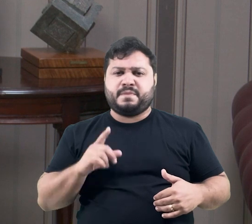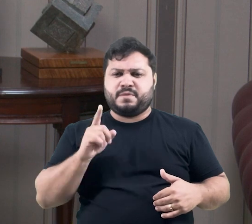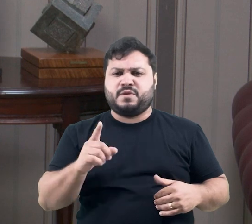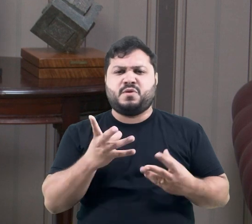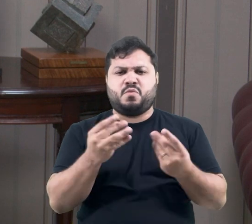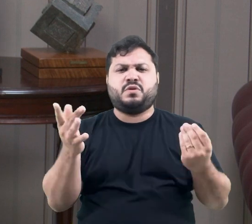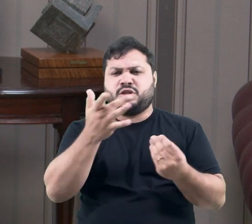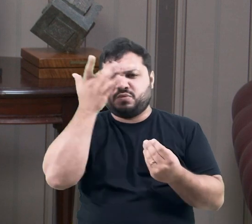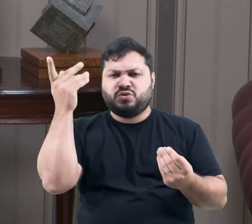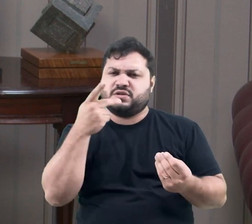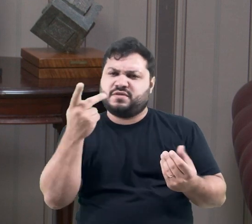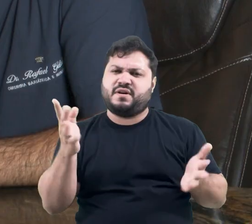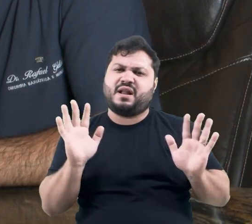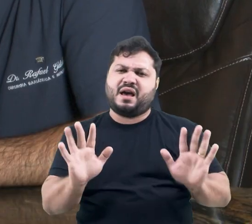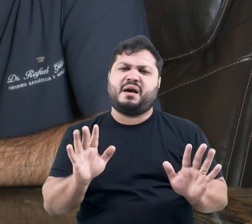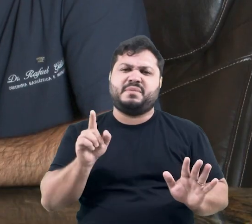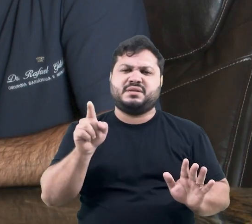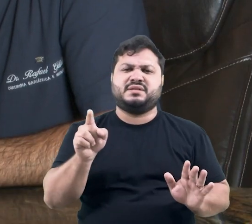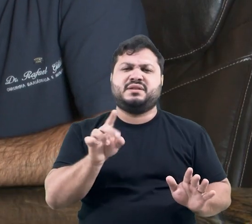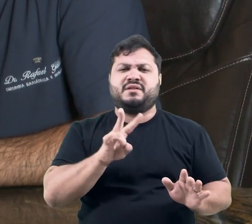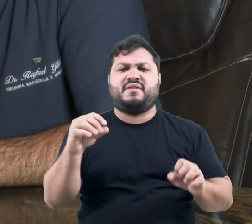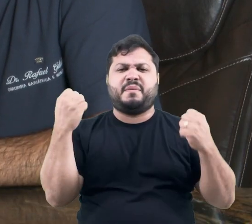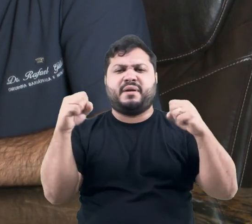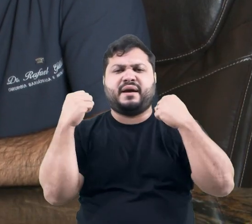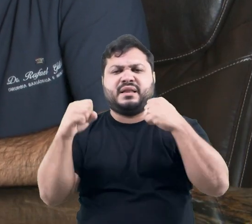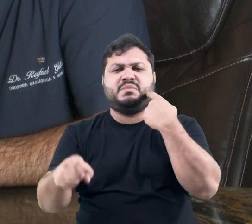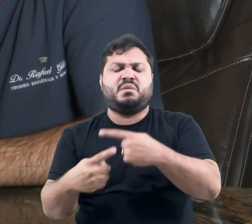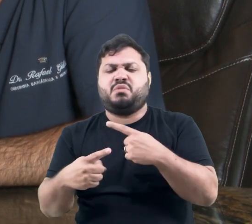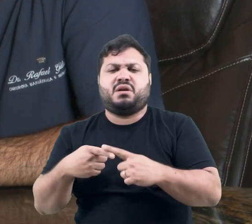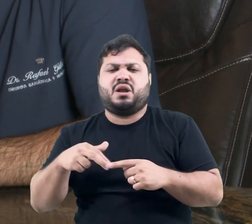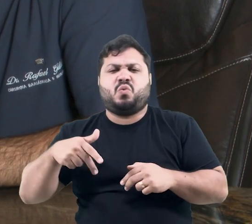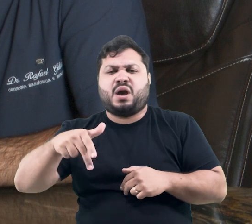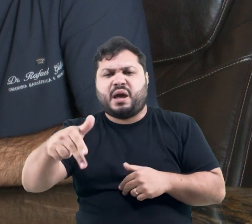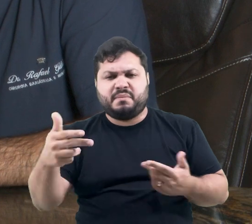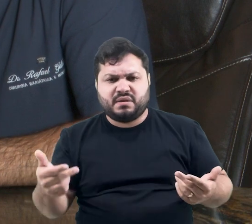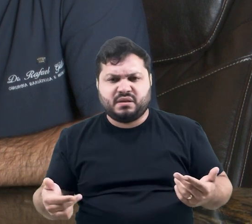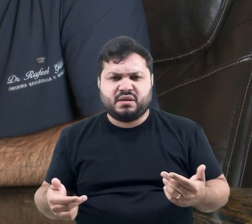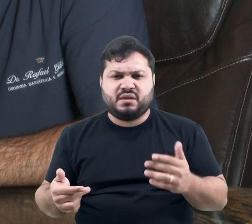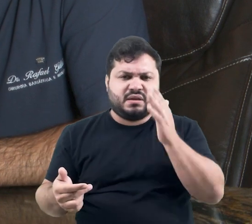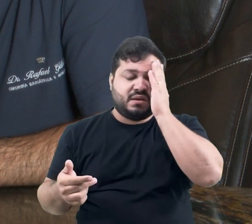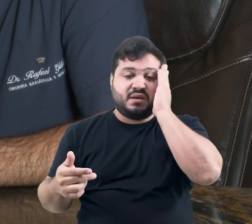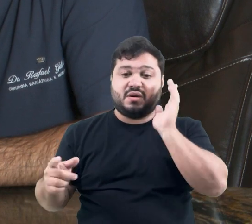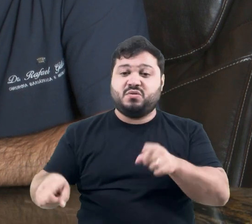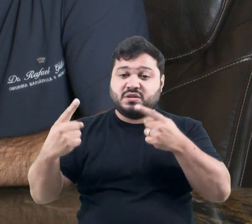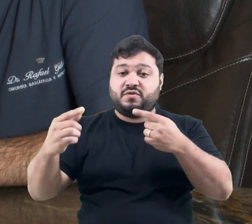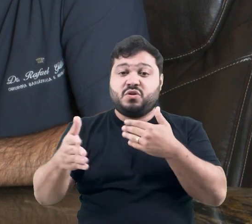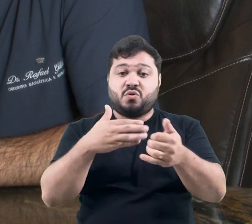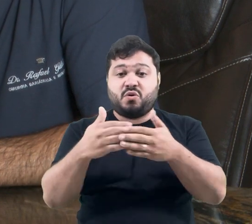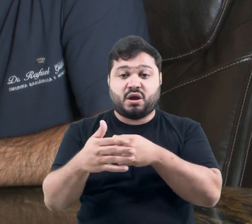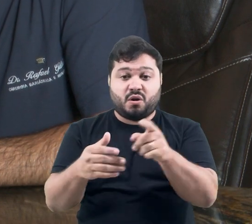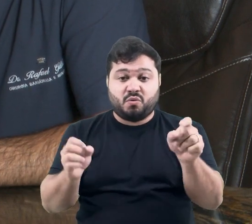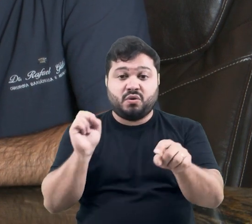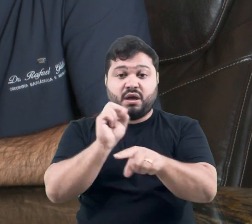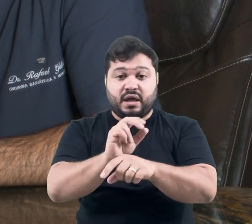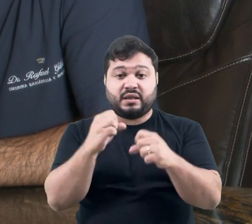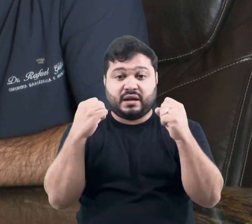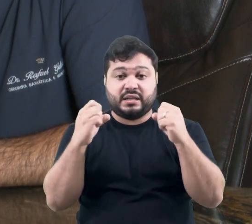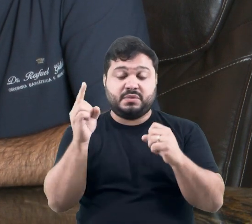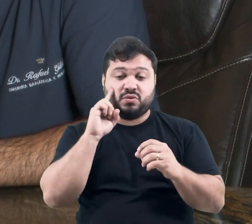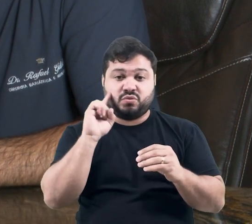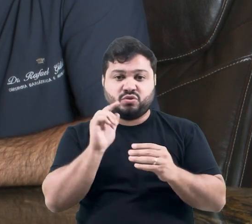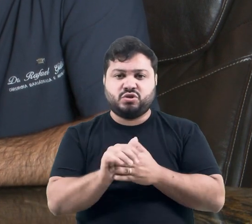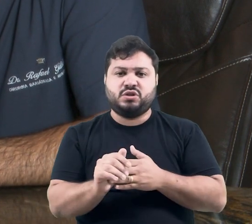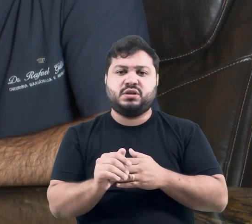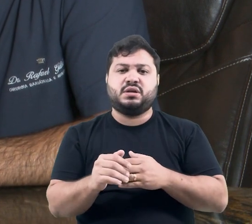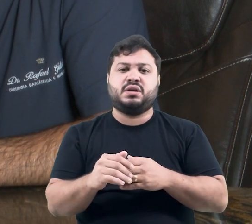Você tem muitas pessoas que falam assim, poxa, mas por que você não vai para academia? Por que você não caminha? Cara, eu desafio a qualquer um que está na academia todo